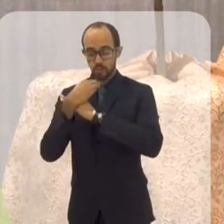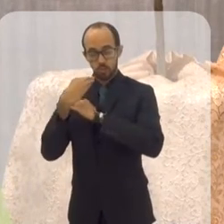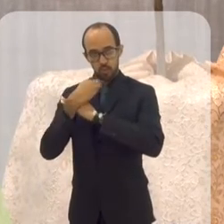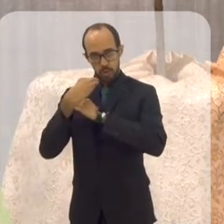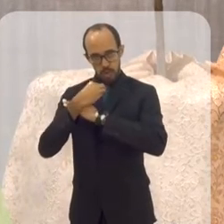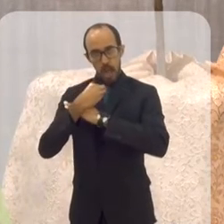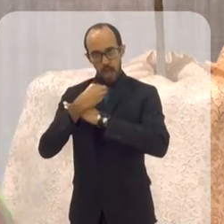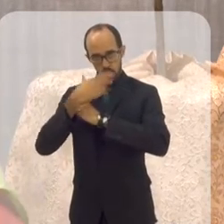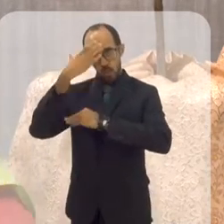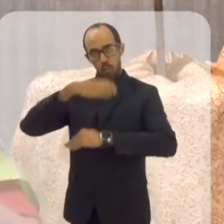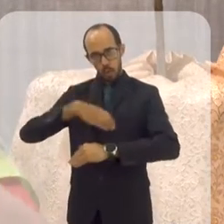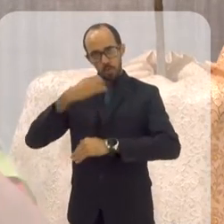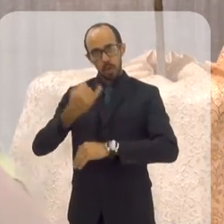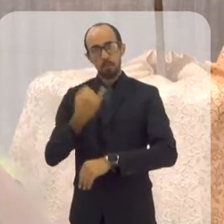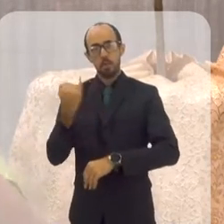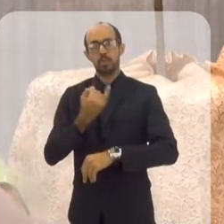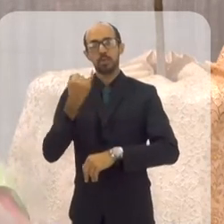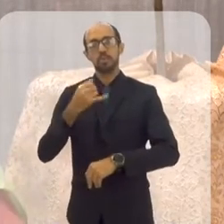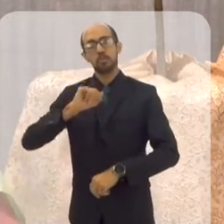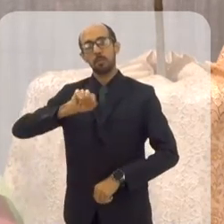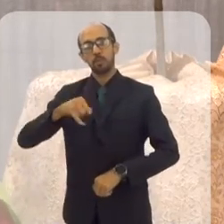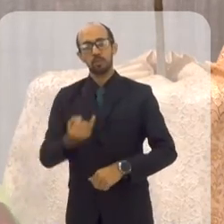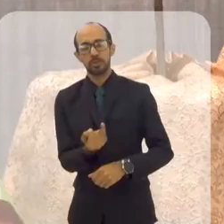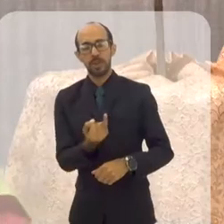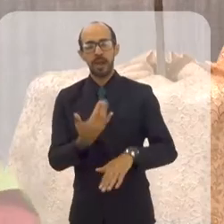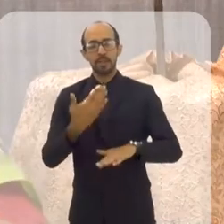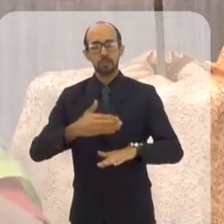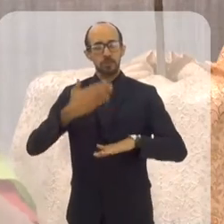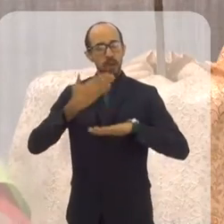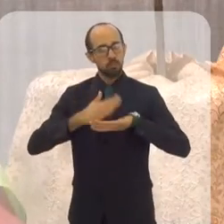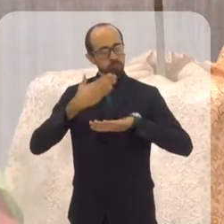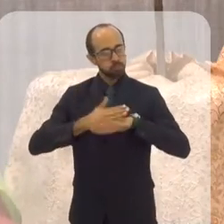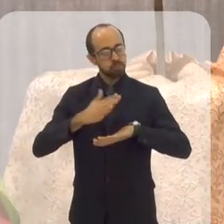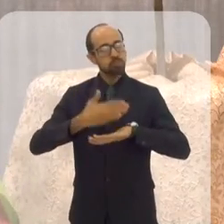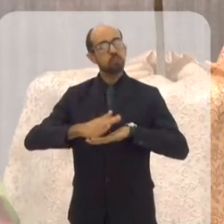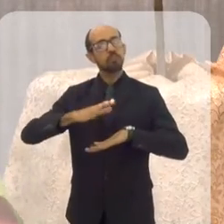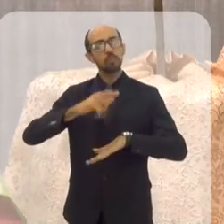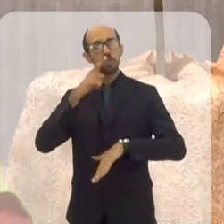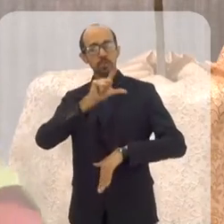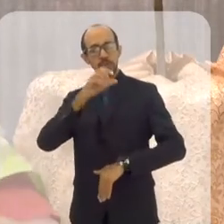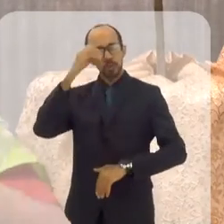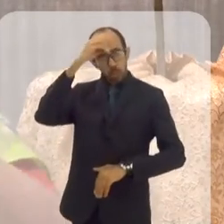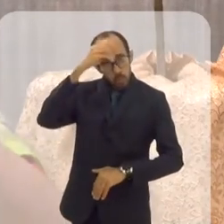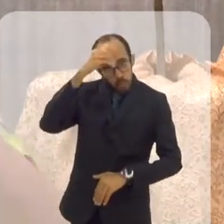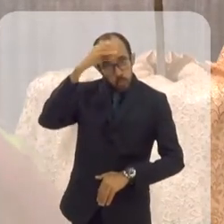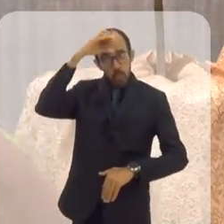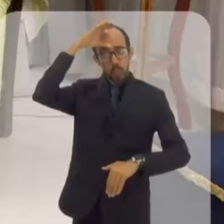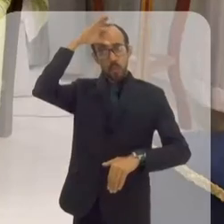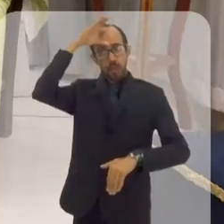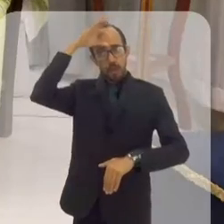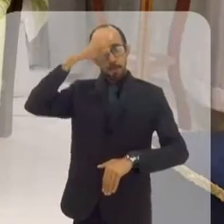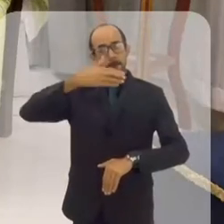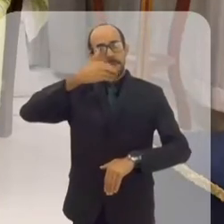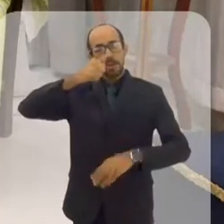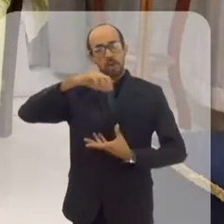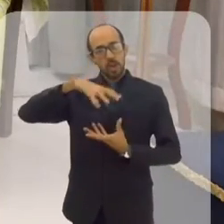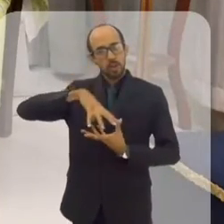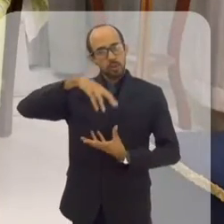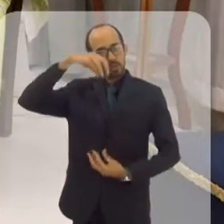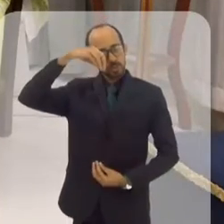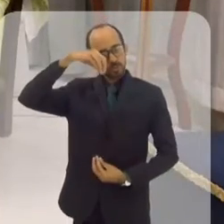única para que a gente possa obtendo práticas obtendo conhecimento né se elevando